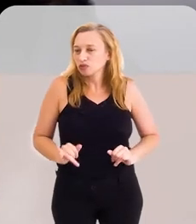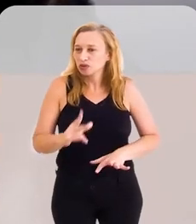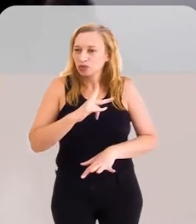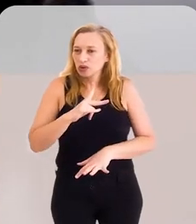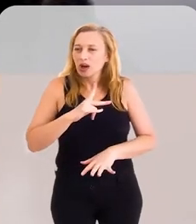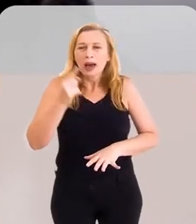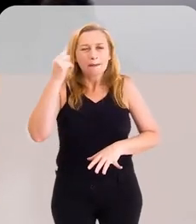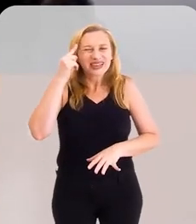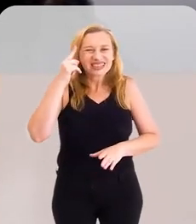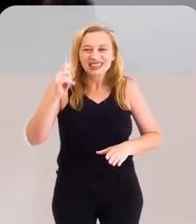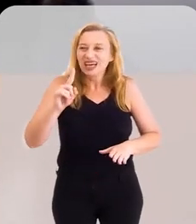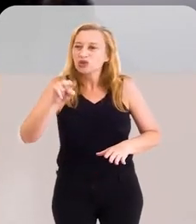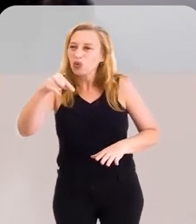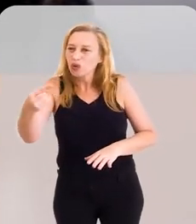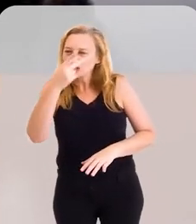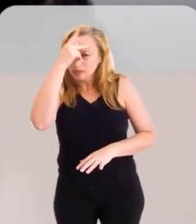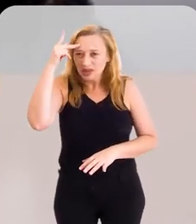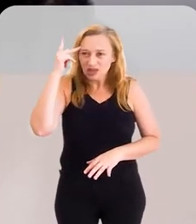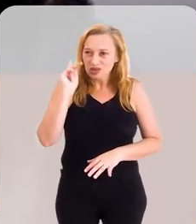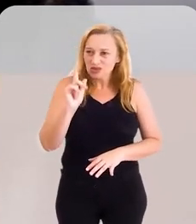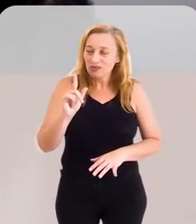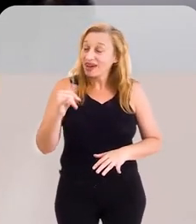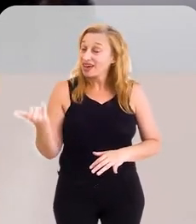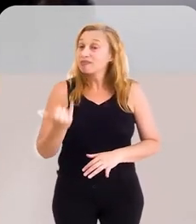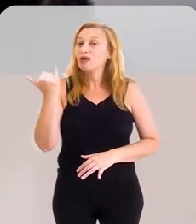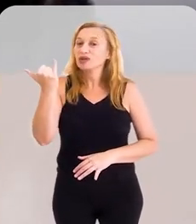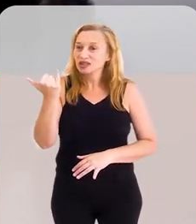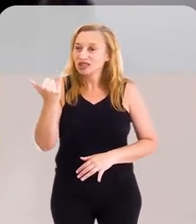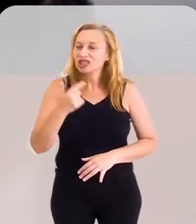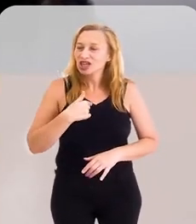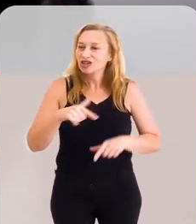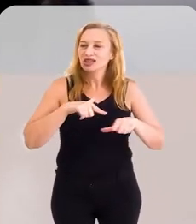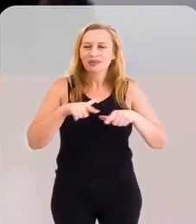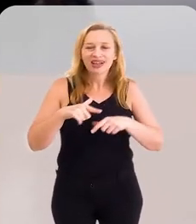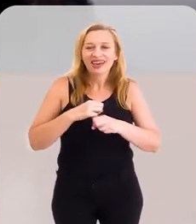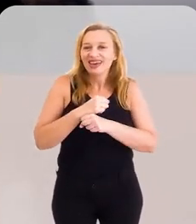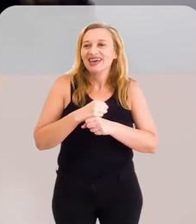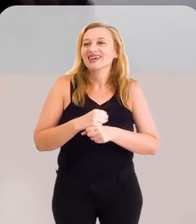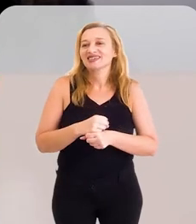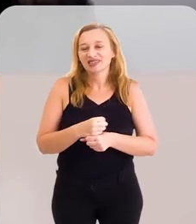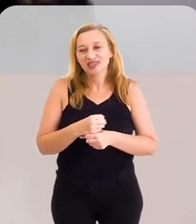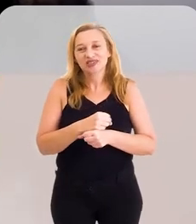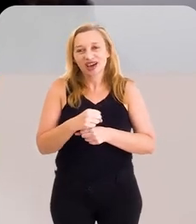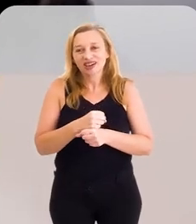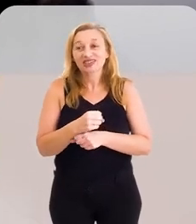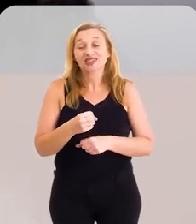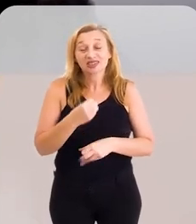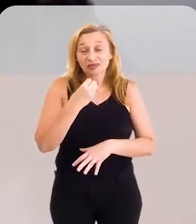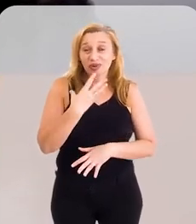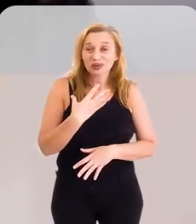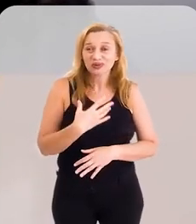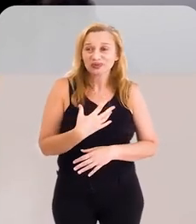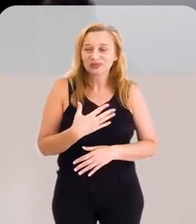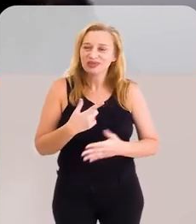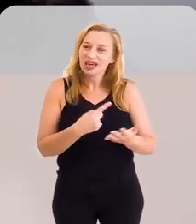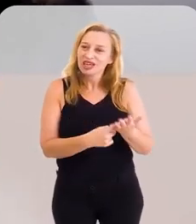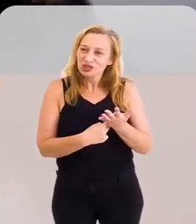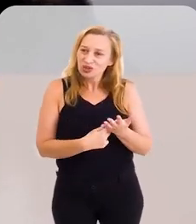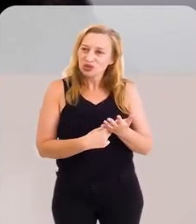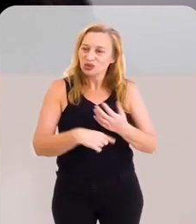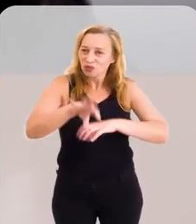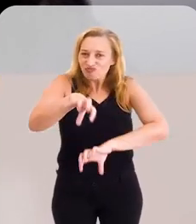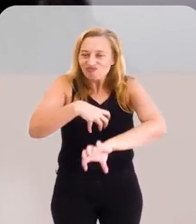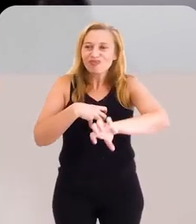si próprio, pensar no todo, pensar no outro, foi uma ideia poderosíssima que eu trabalhei e bati muito com ela.